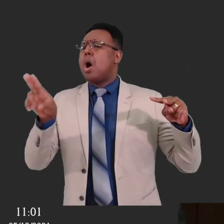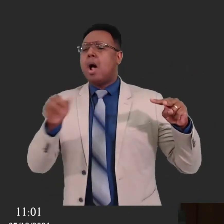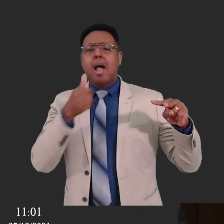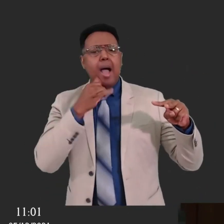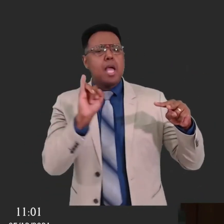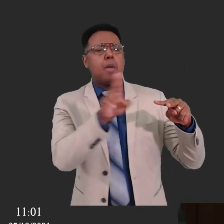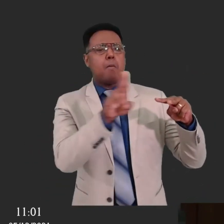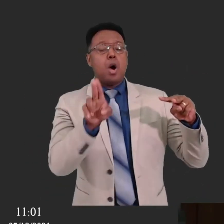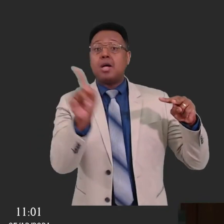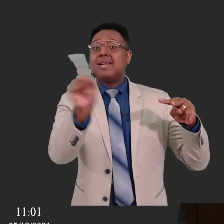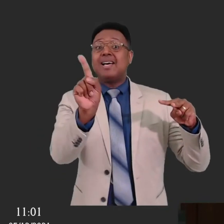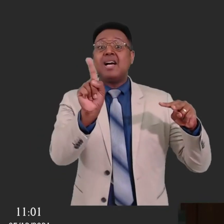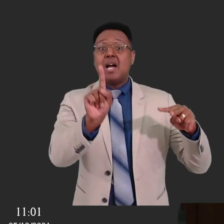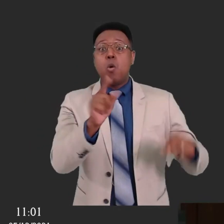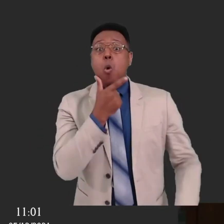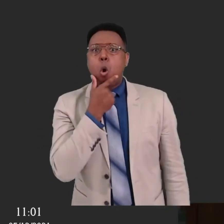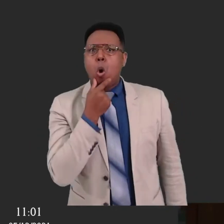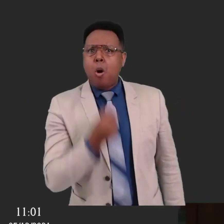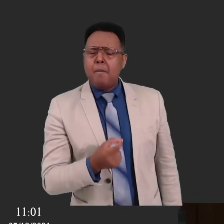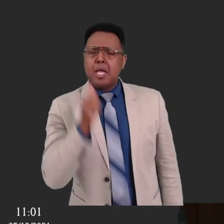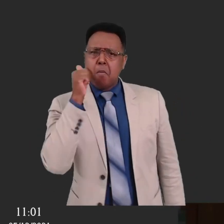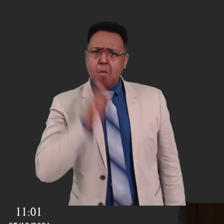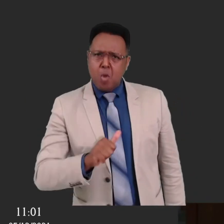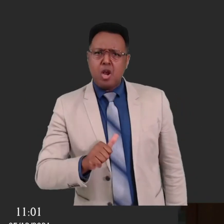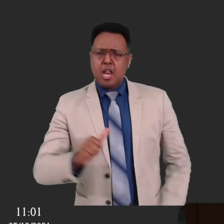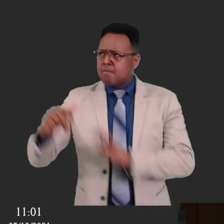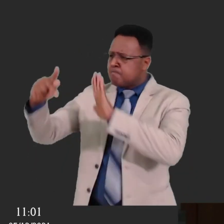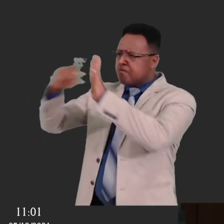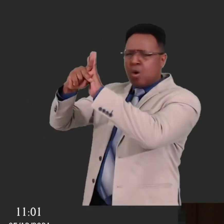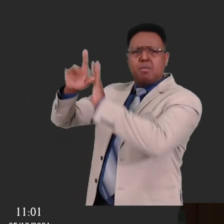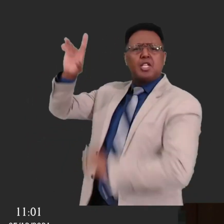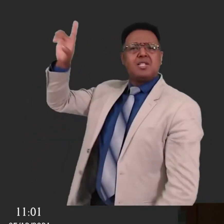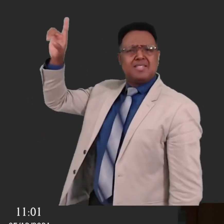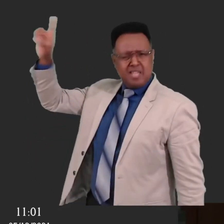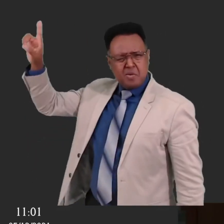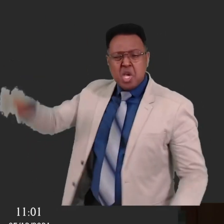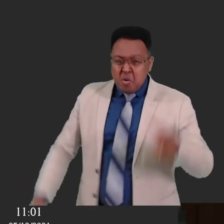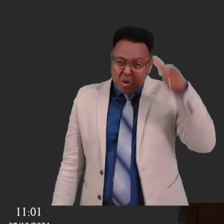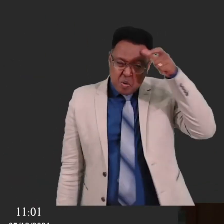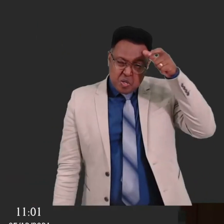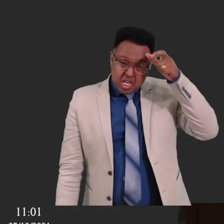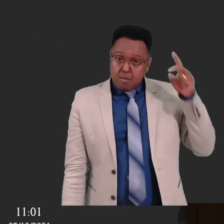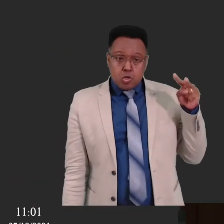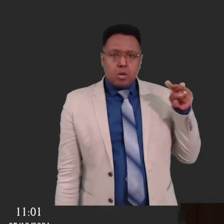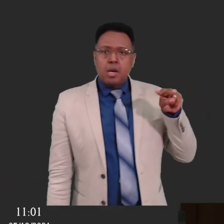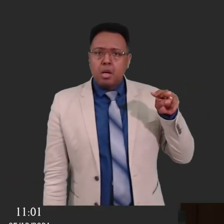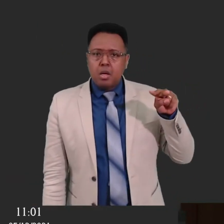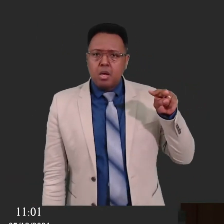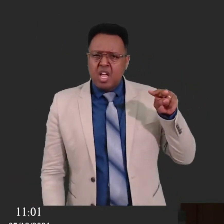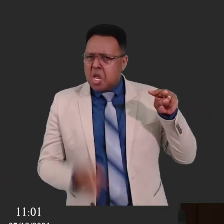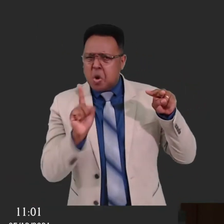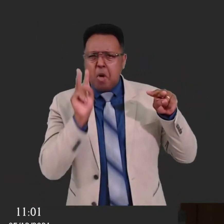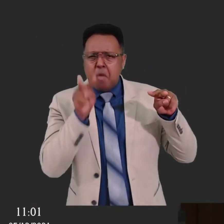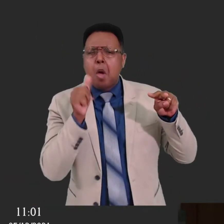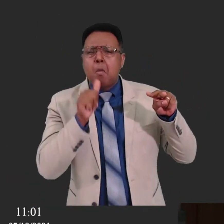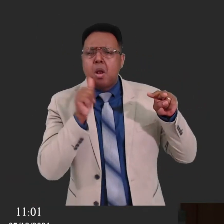te ver como uma mulher de Deus, um homem de Deus. Quando o teu adversário te olhar, não vai te ver uma mulher